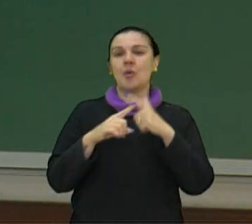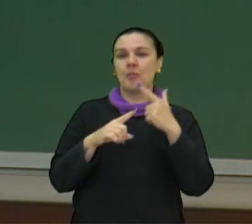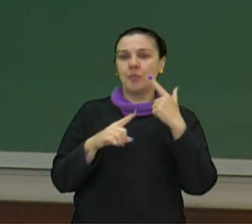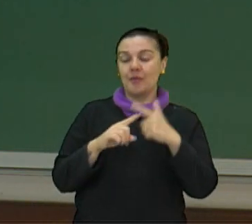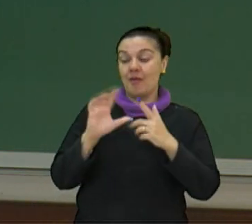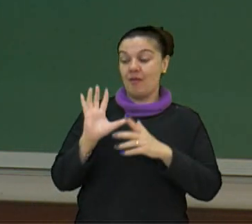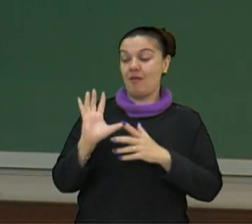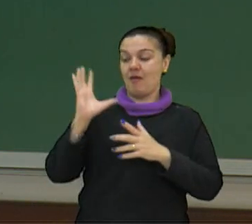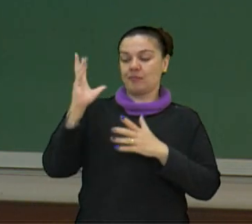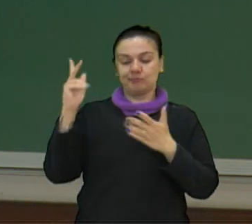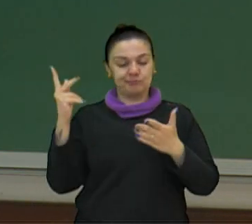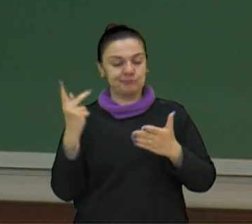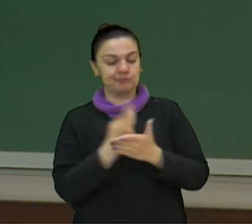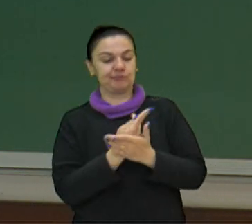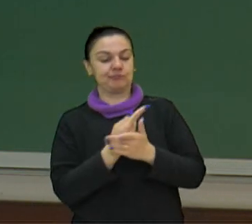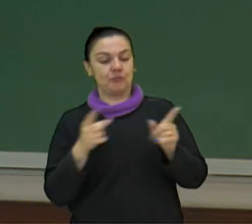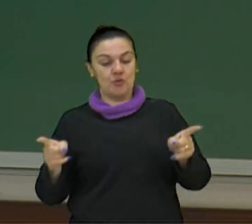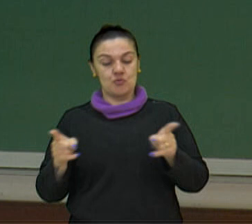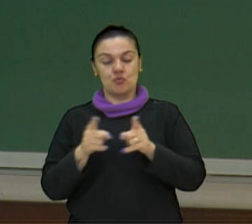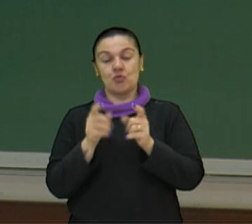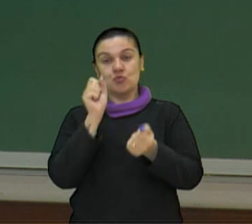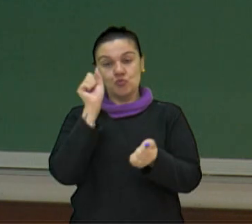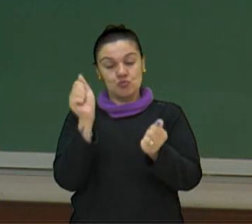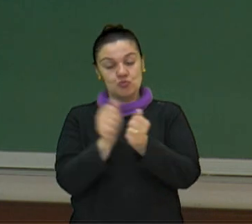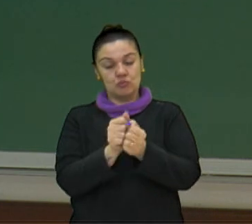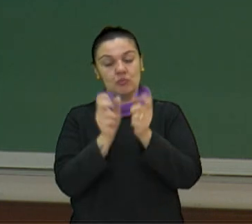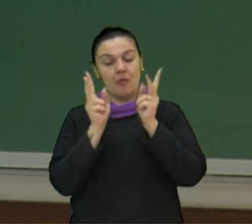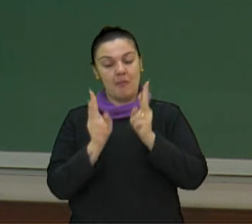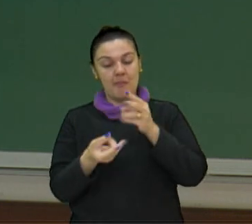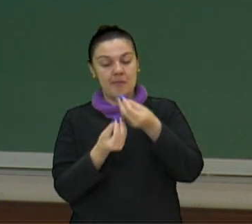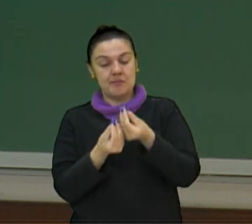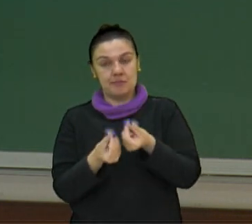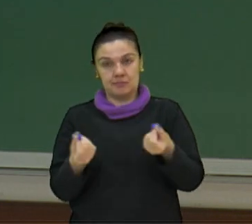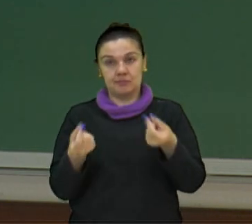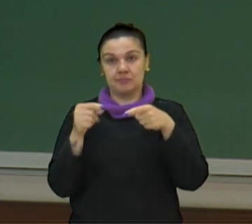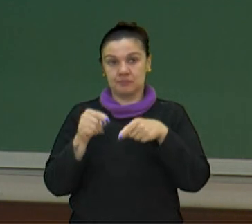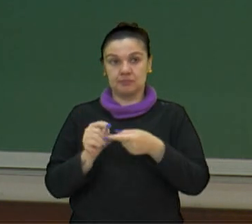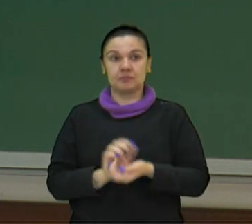Causa e efeito existem e atuam na mesma substância.